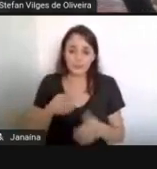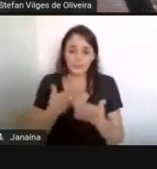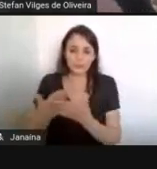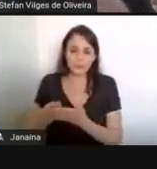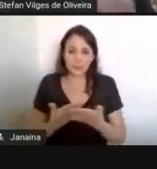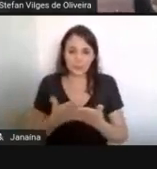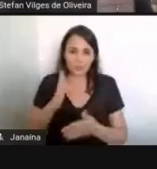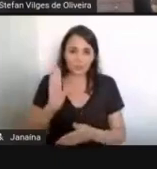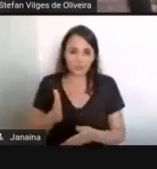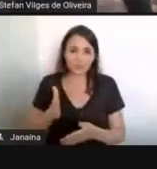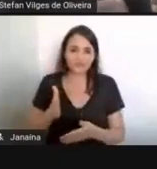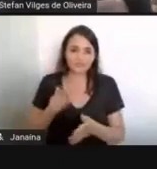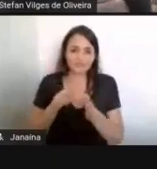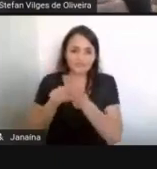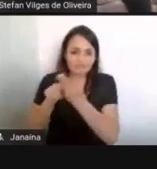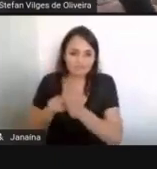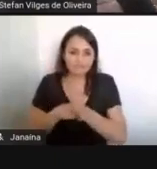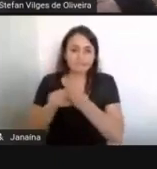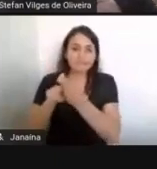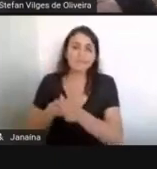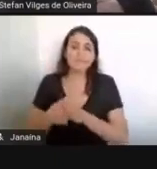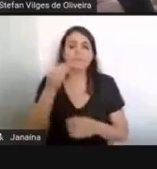nós realizamos, nós buscamos